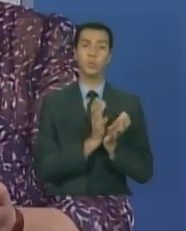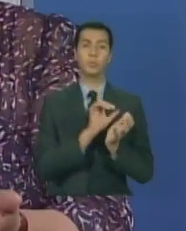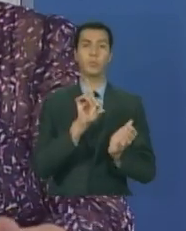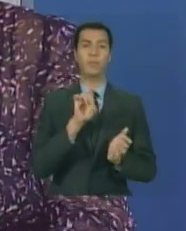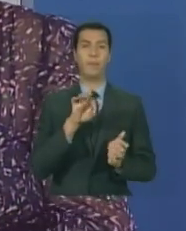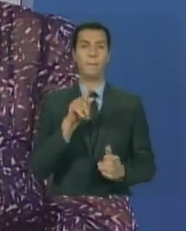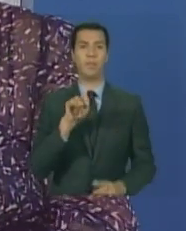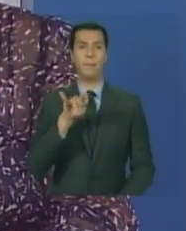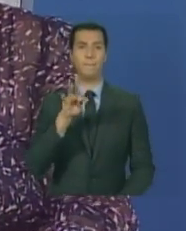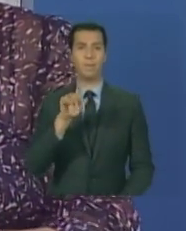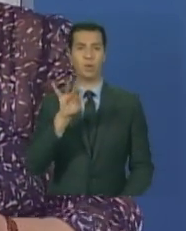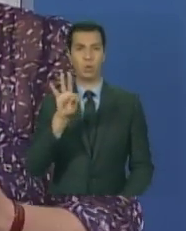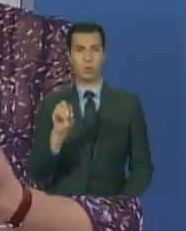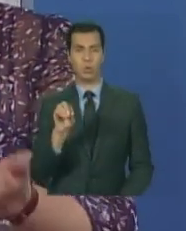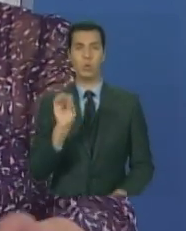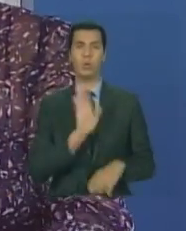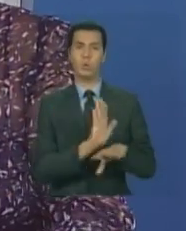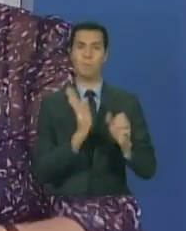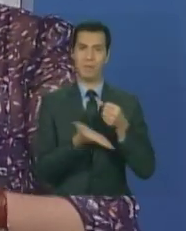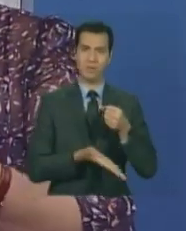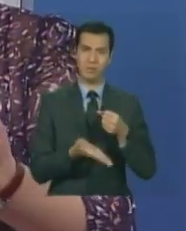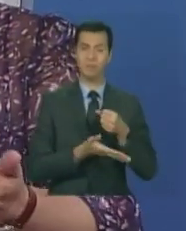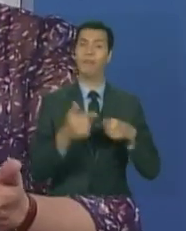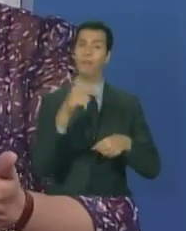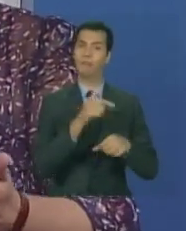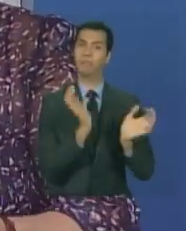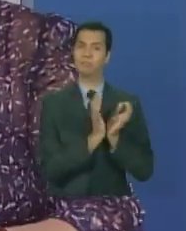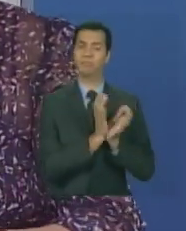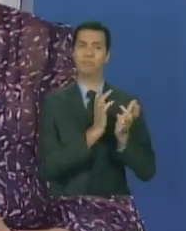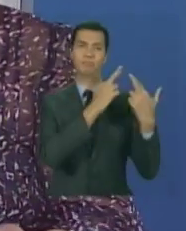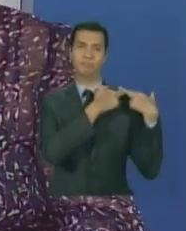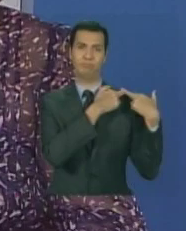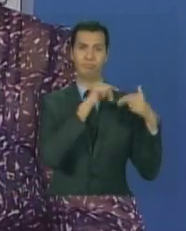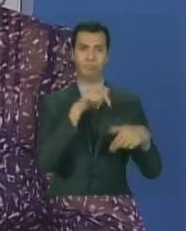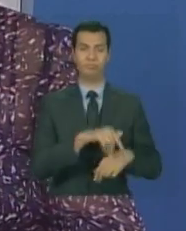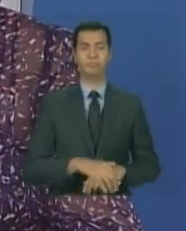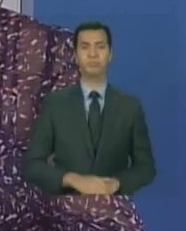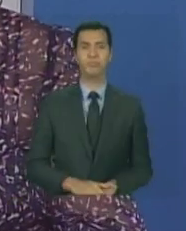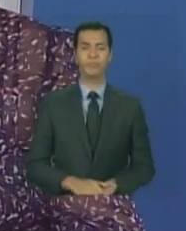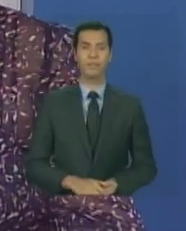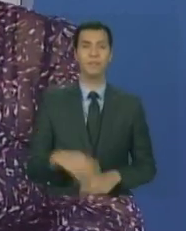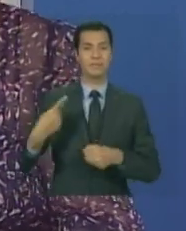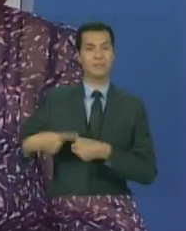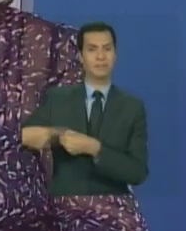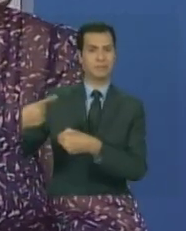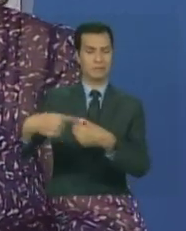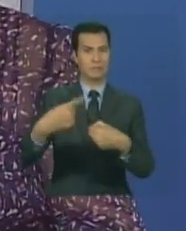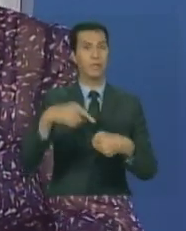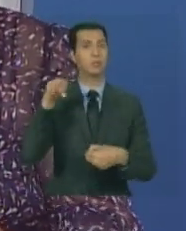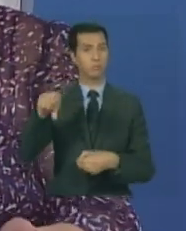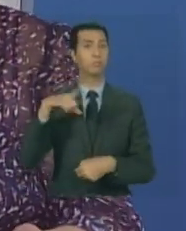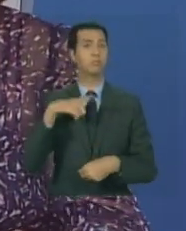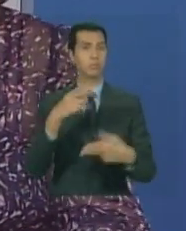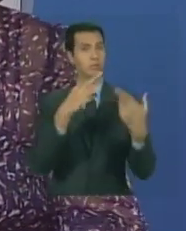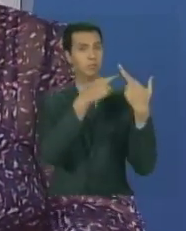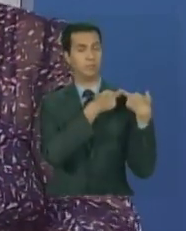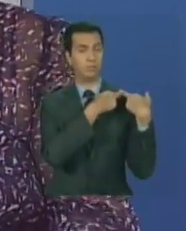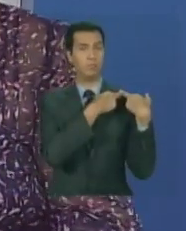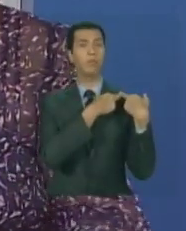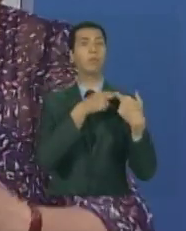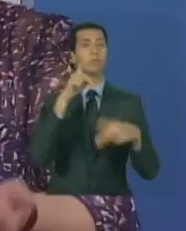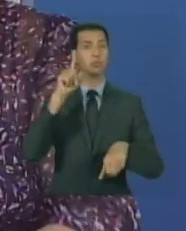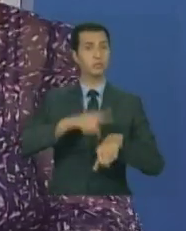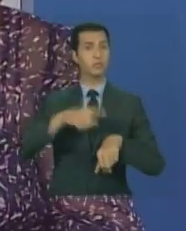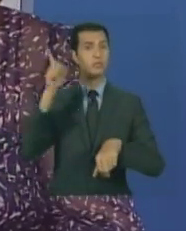expansão. Então, os critérios, né, nós tem um prazo, né, para os municípios implantarem, né,